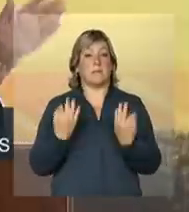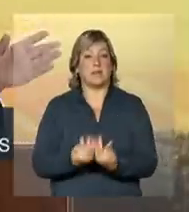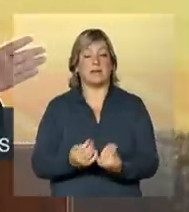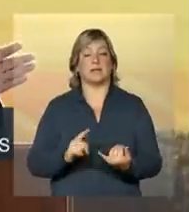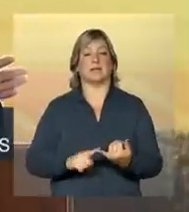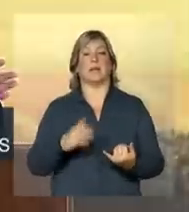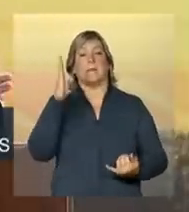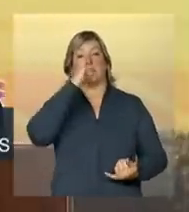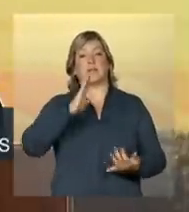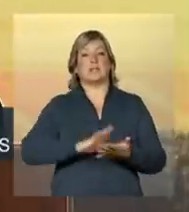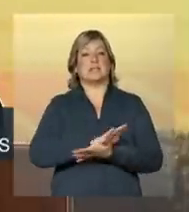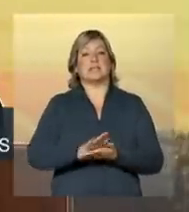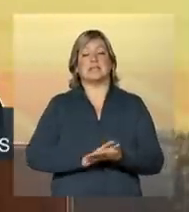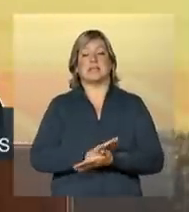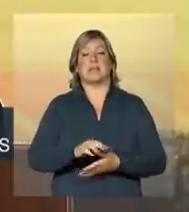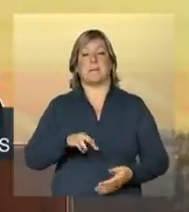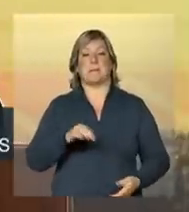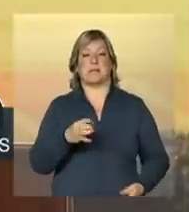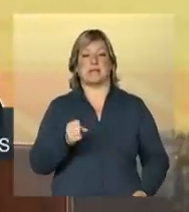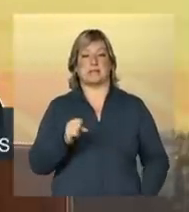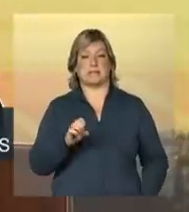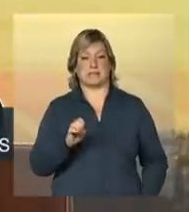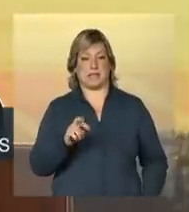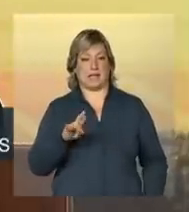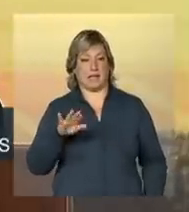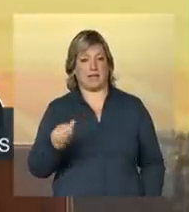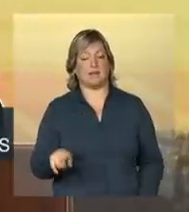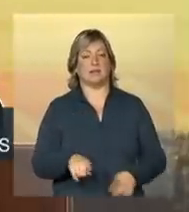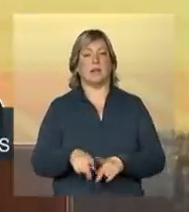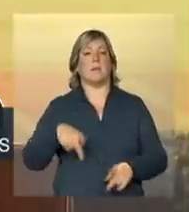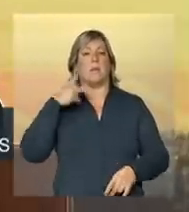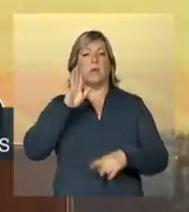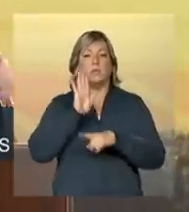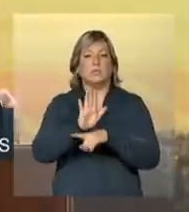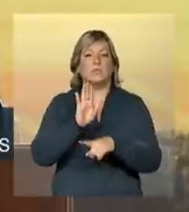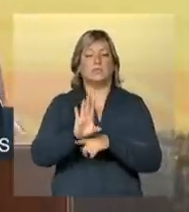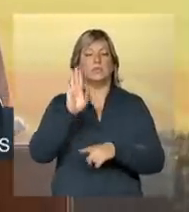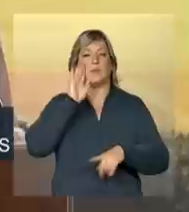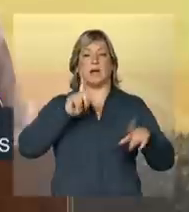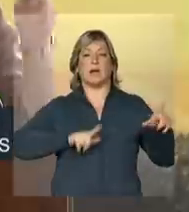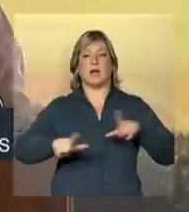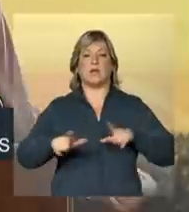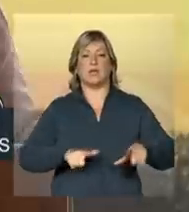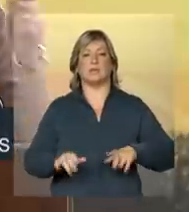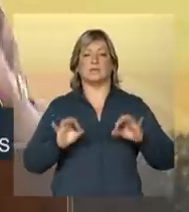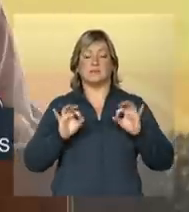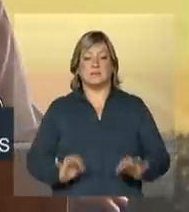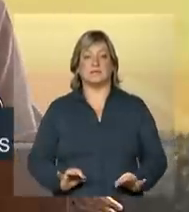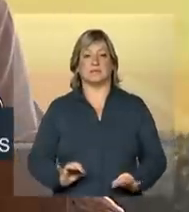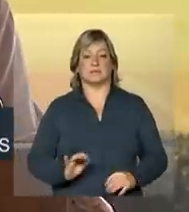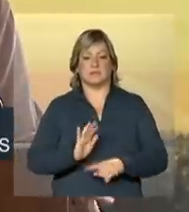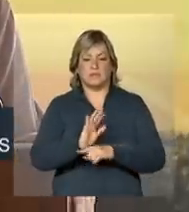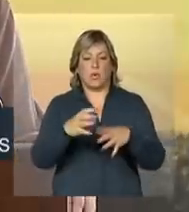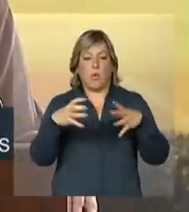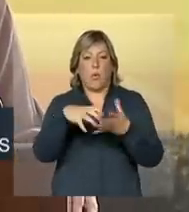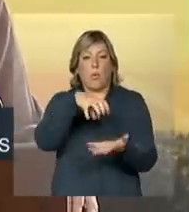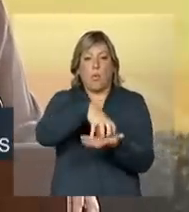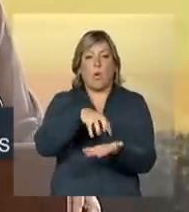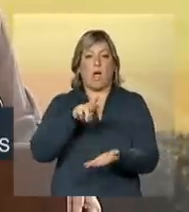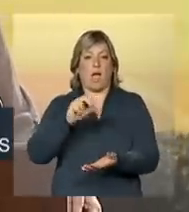com políticas voltadas para ações afirmativas de raça E de